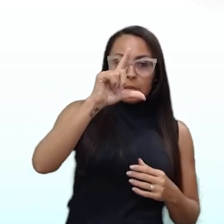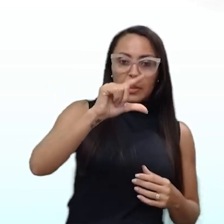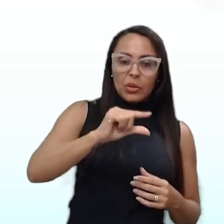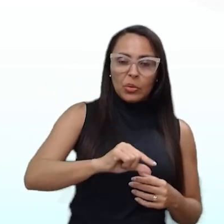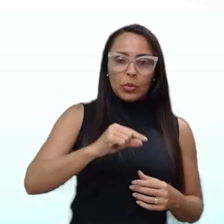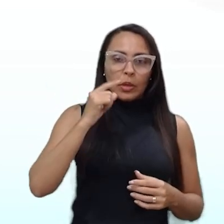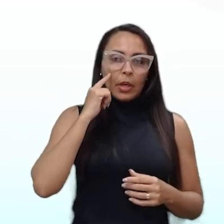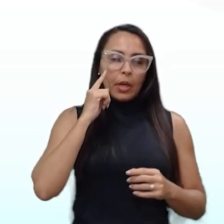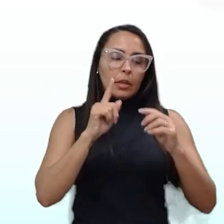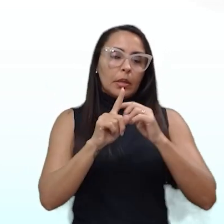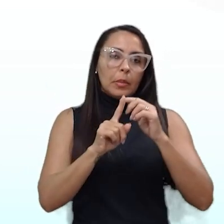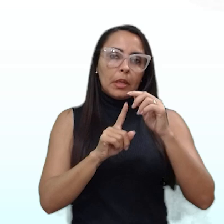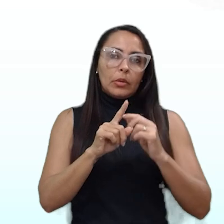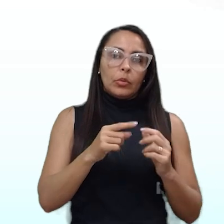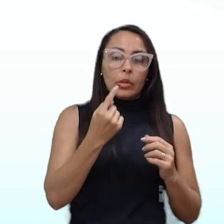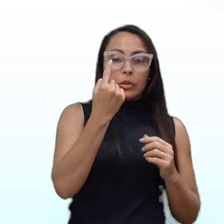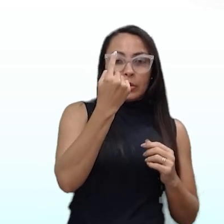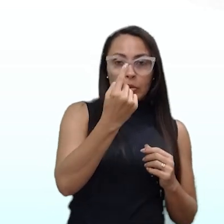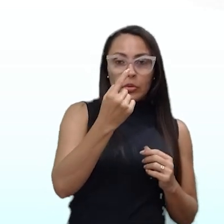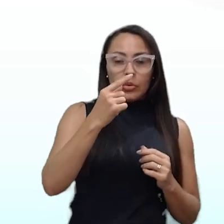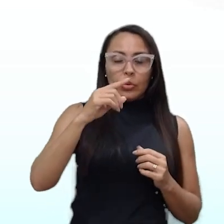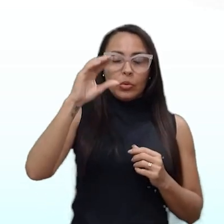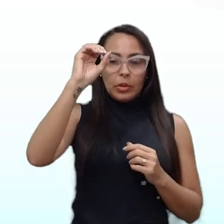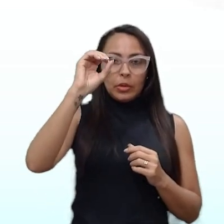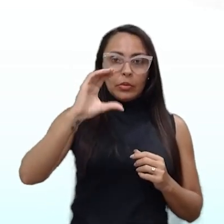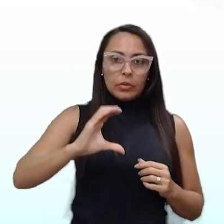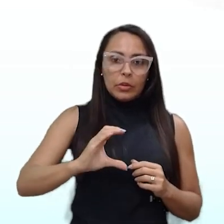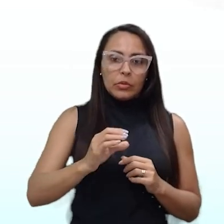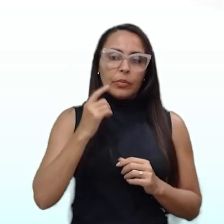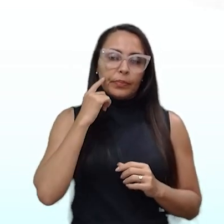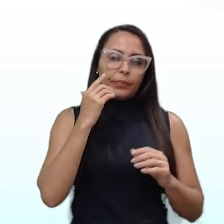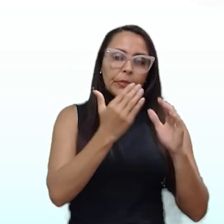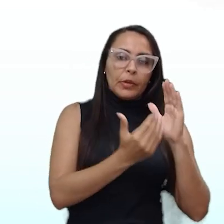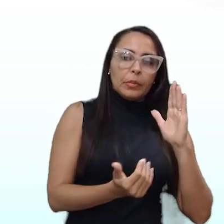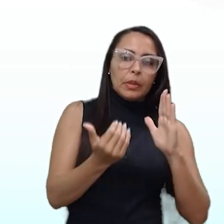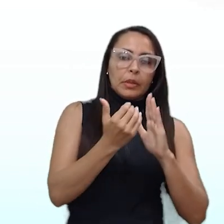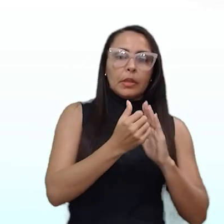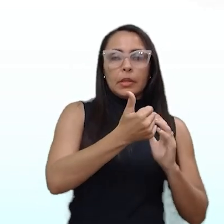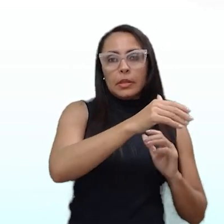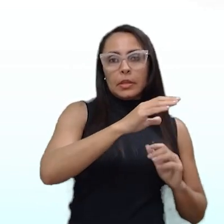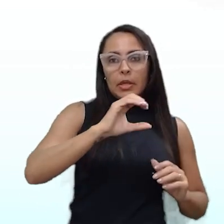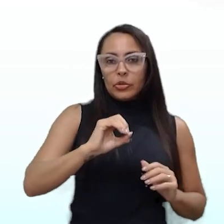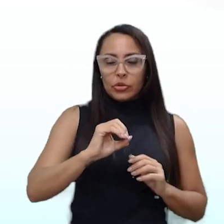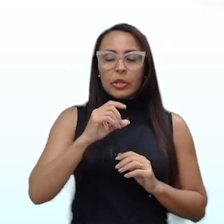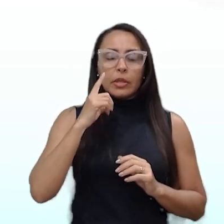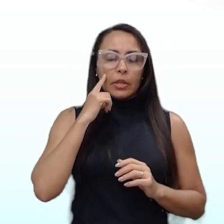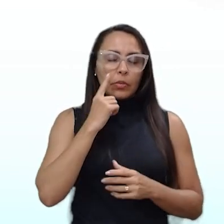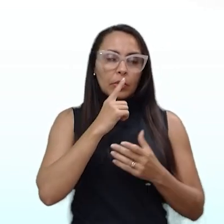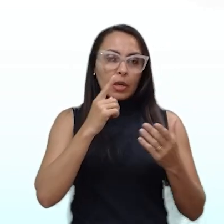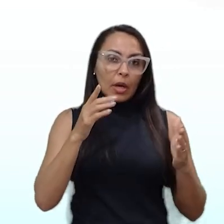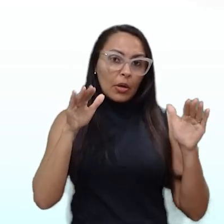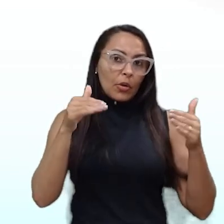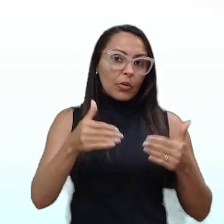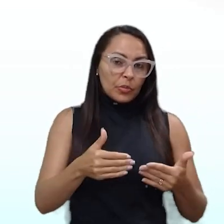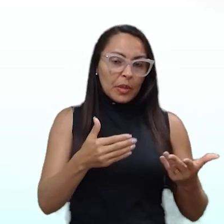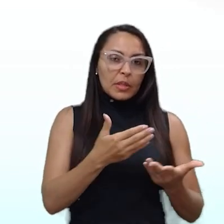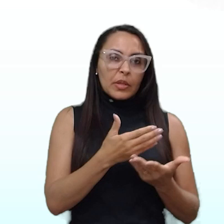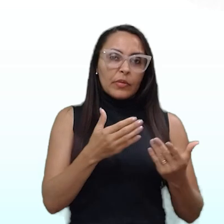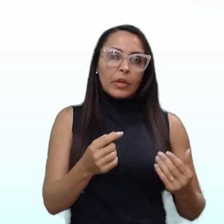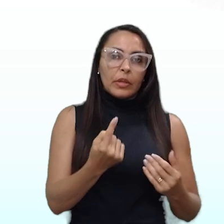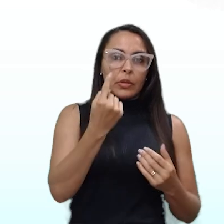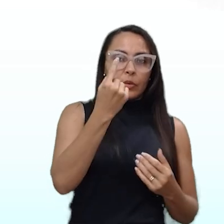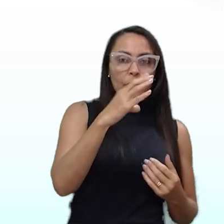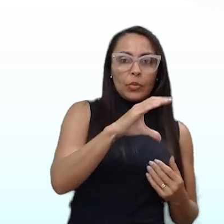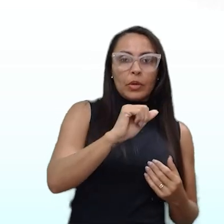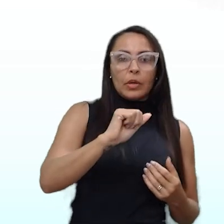sua temperatura de 1 grau Celsius e sofre um acréscimo da temperatura de 10 graus. Considere o calor específico igual a 1 caloria